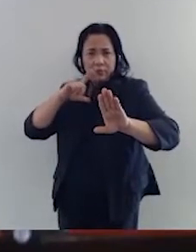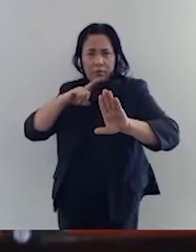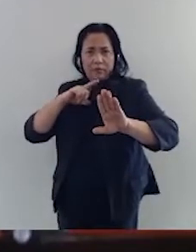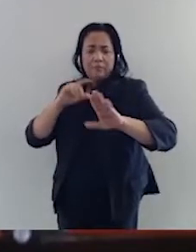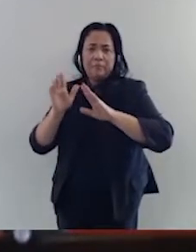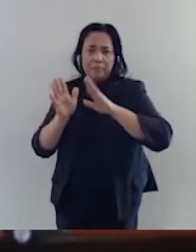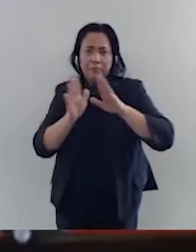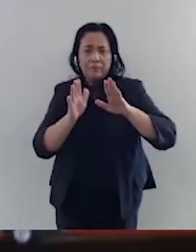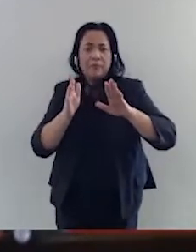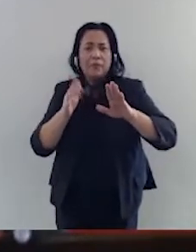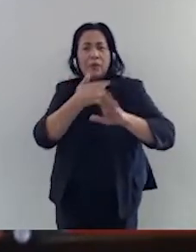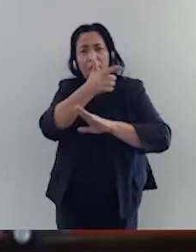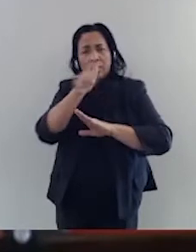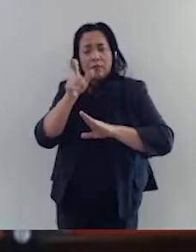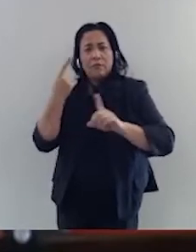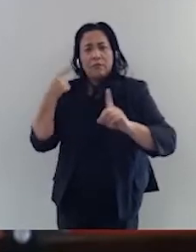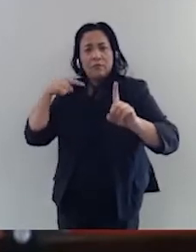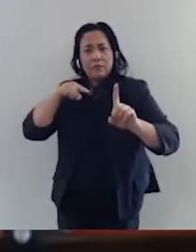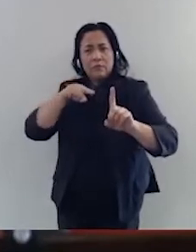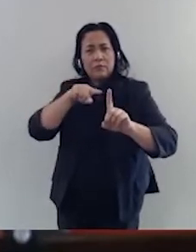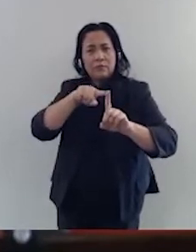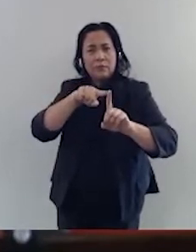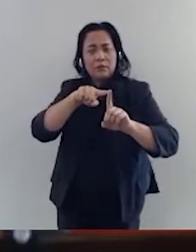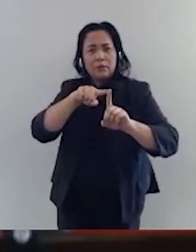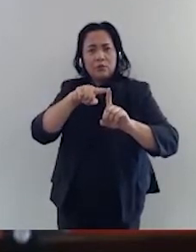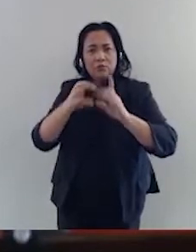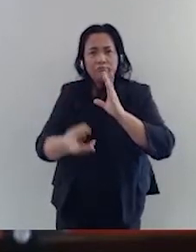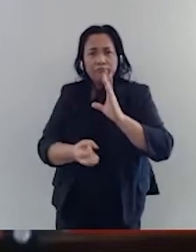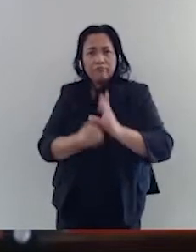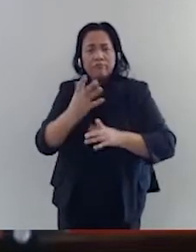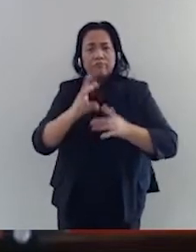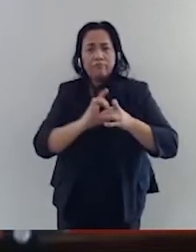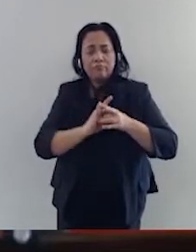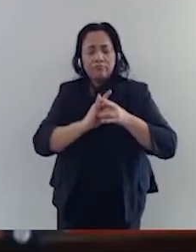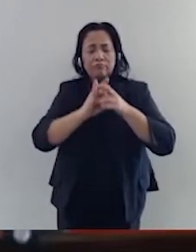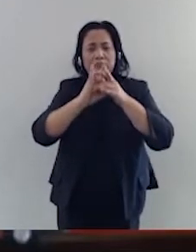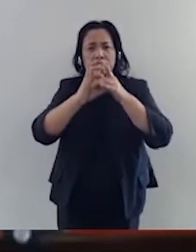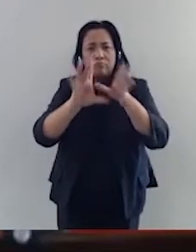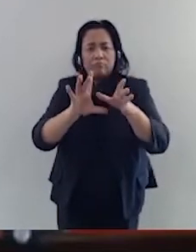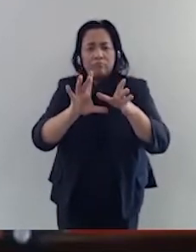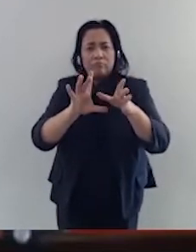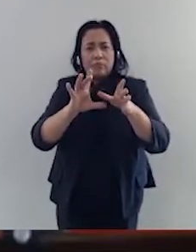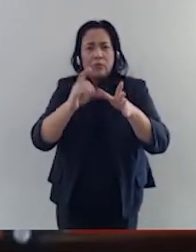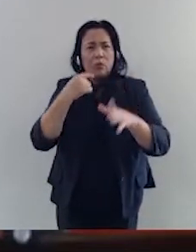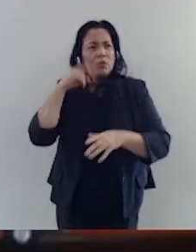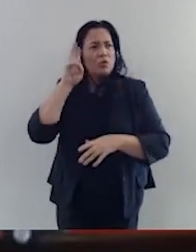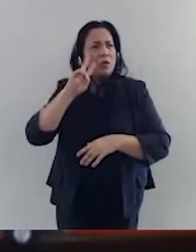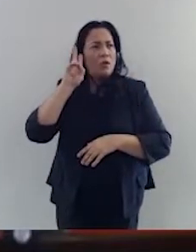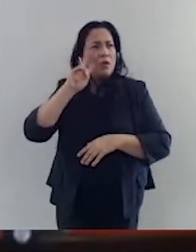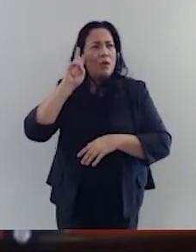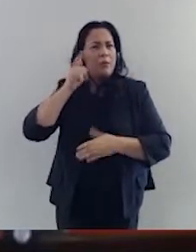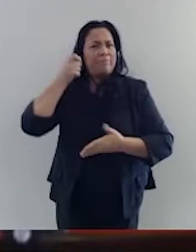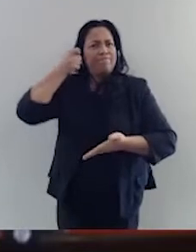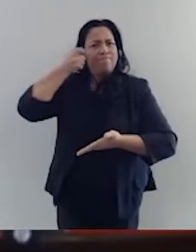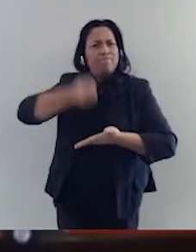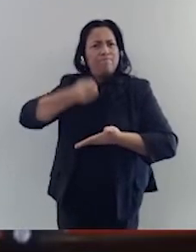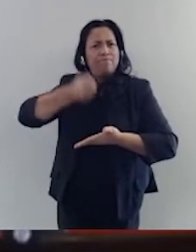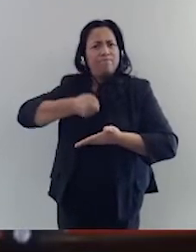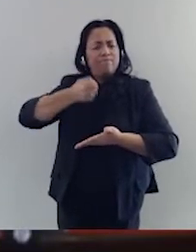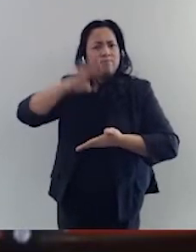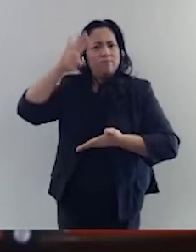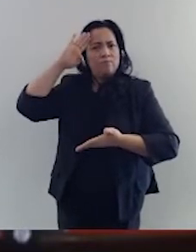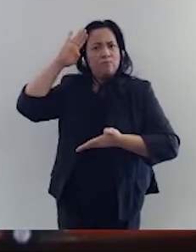cuidou de consolidar a redemocratização no Brasil, quando saímos da ditadura, 21 anos de